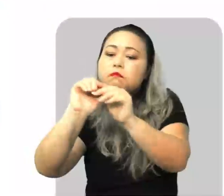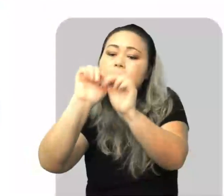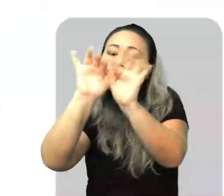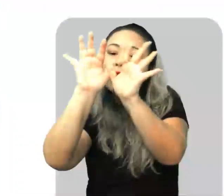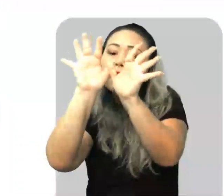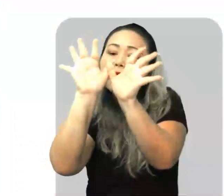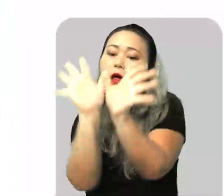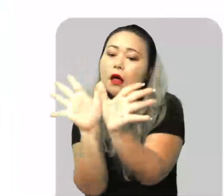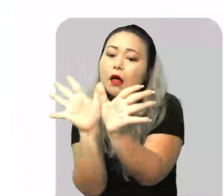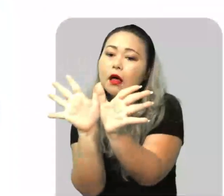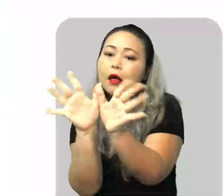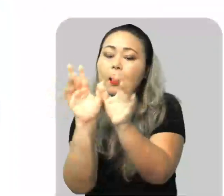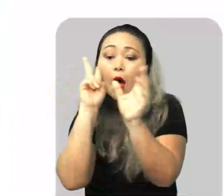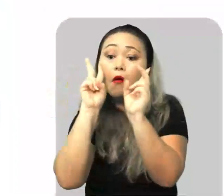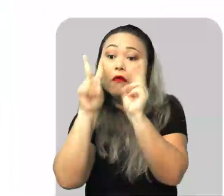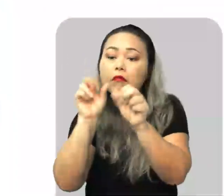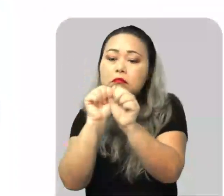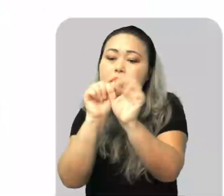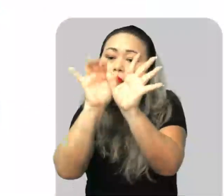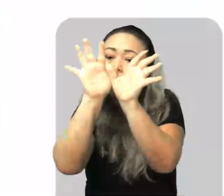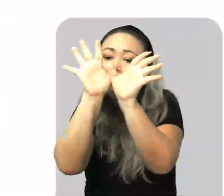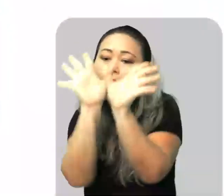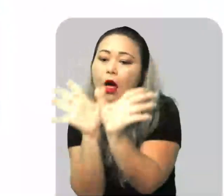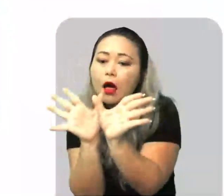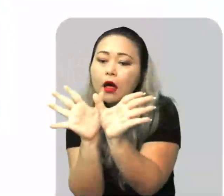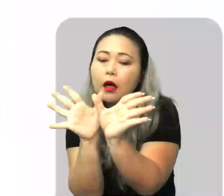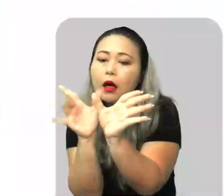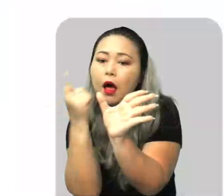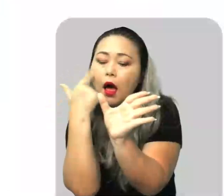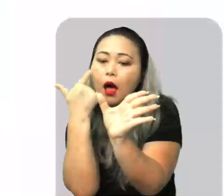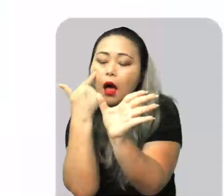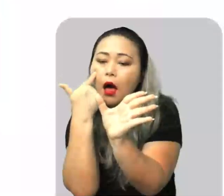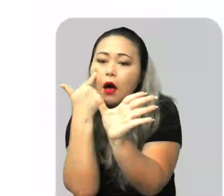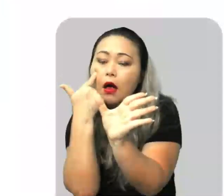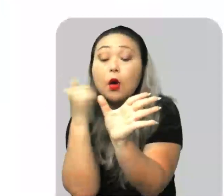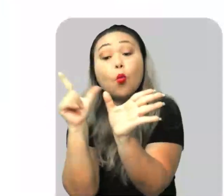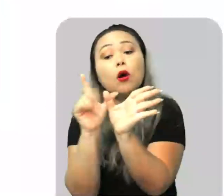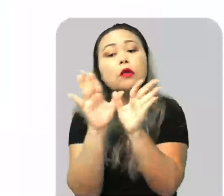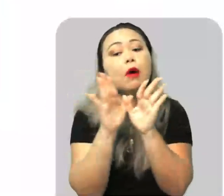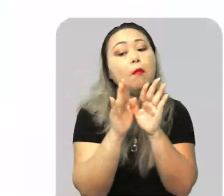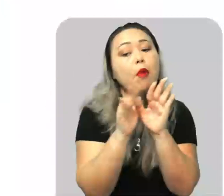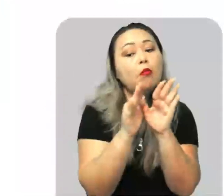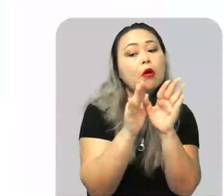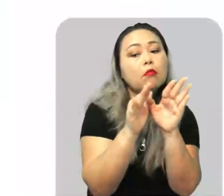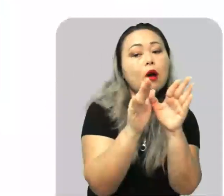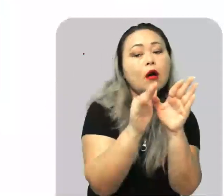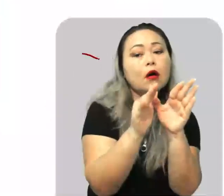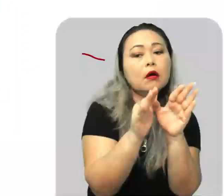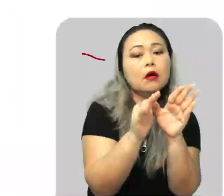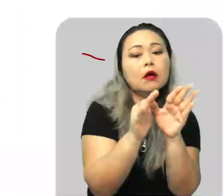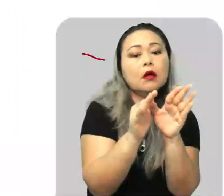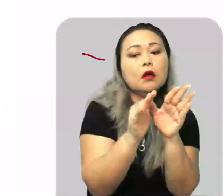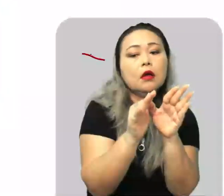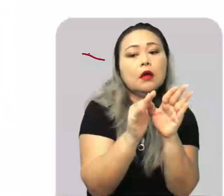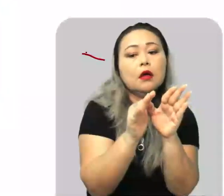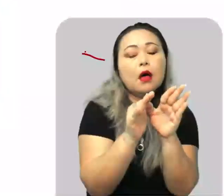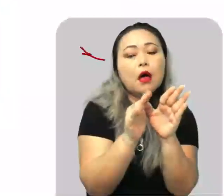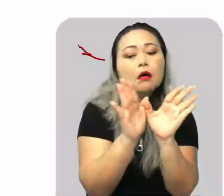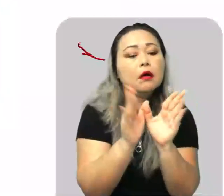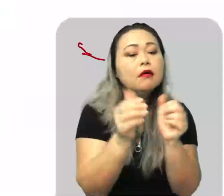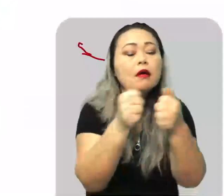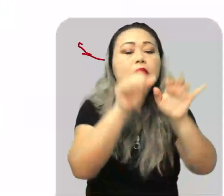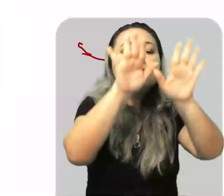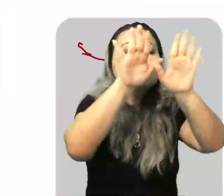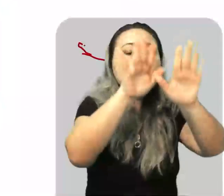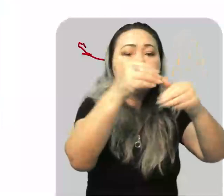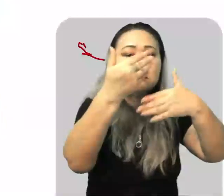consegue visualizar toda a asa, não é isso? Quando a gente tem uma borboleta, ela vai pousar, mas você vai